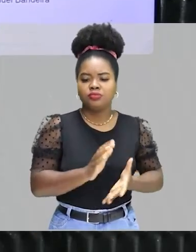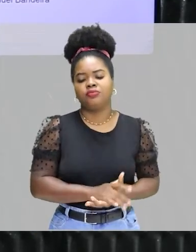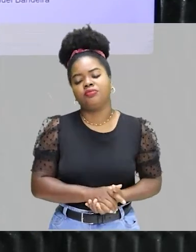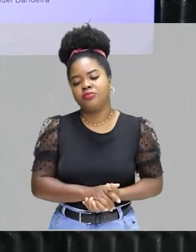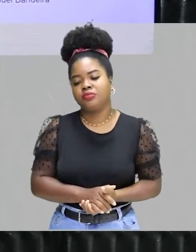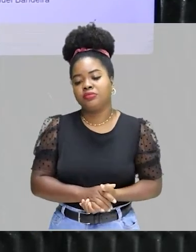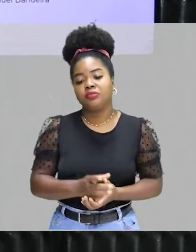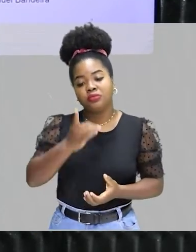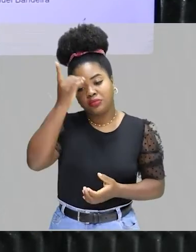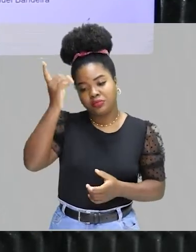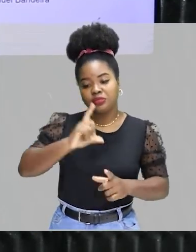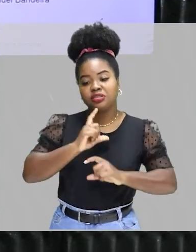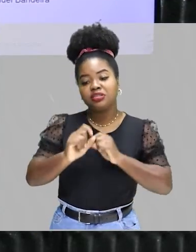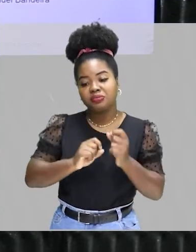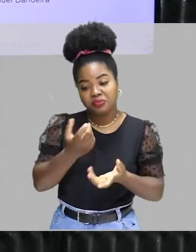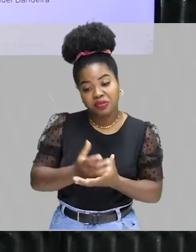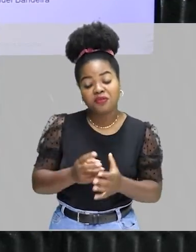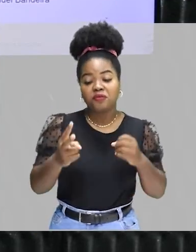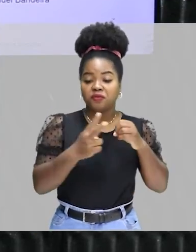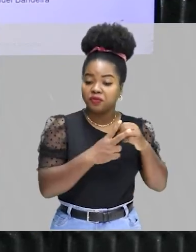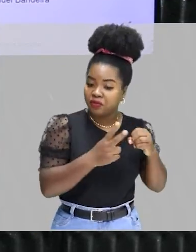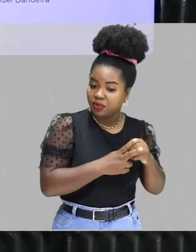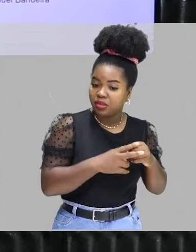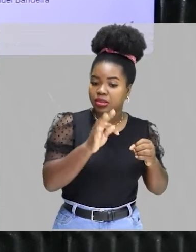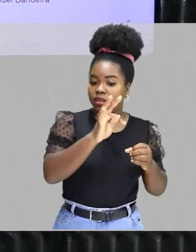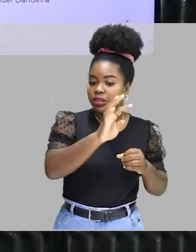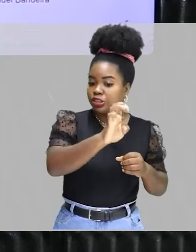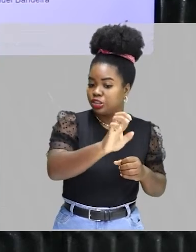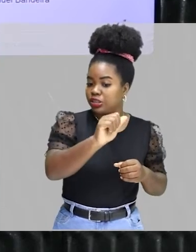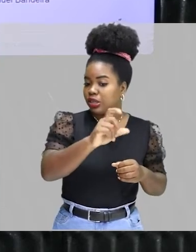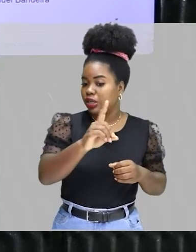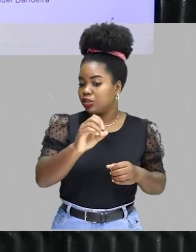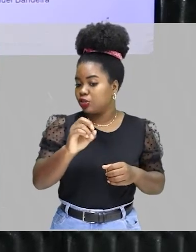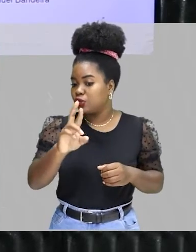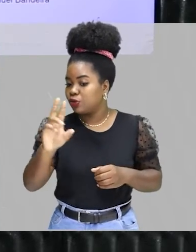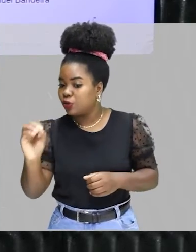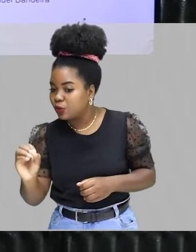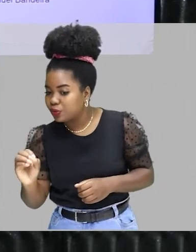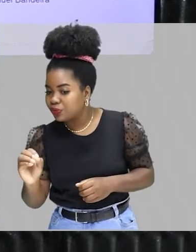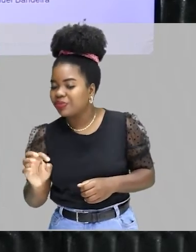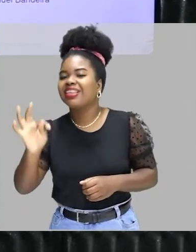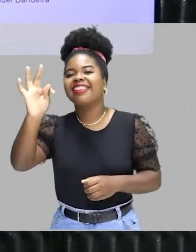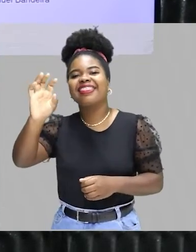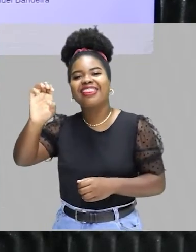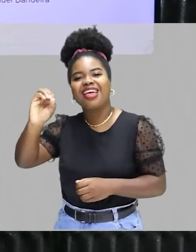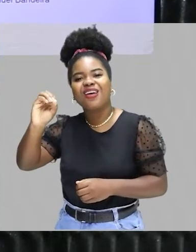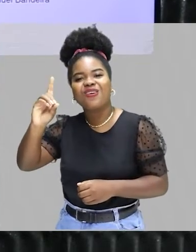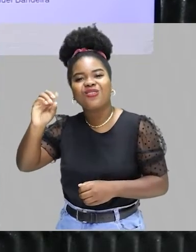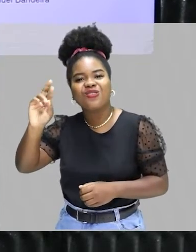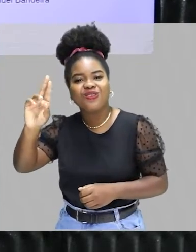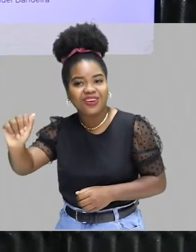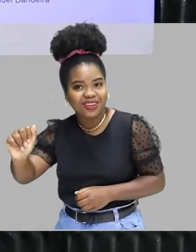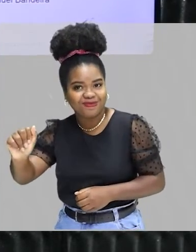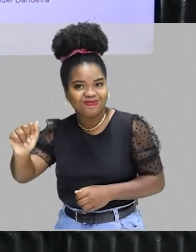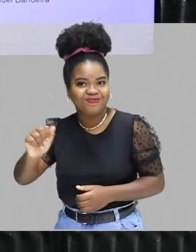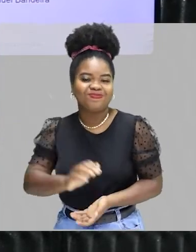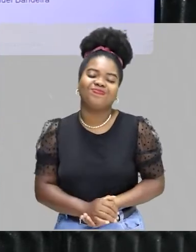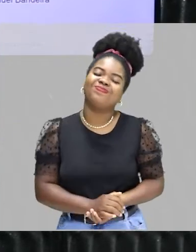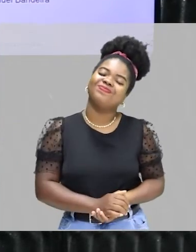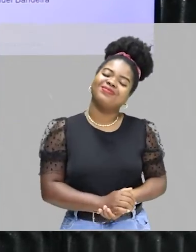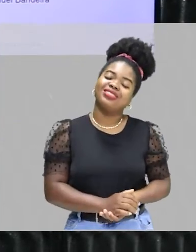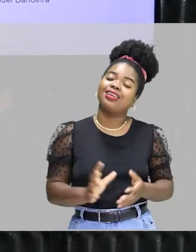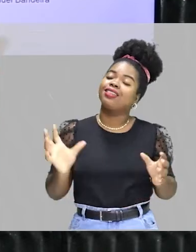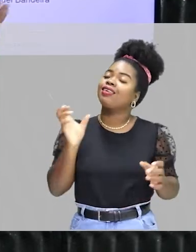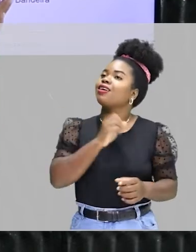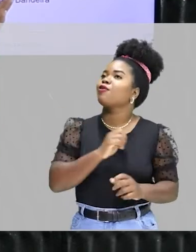adorar, intransitivo. Te adoro, Teodora. Ele quis dizer que ele adora